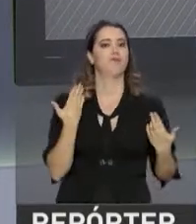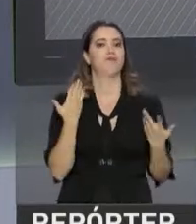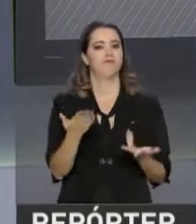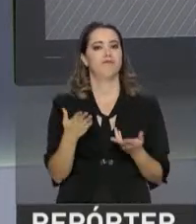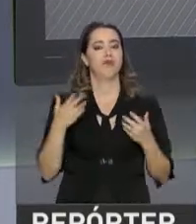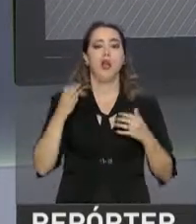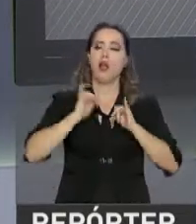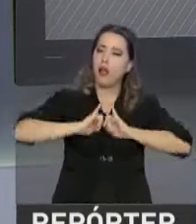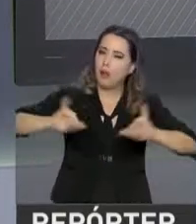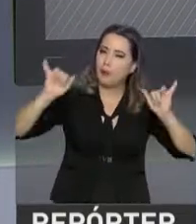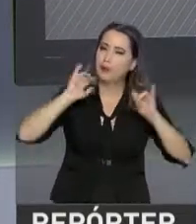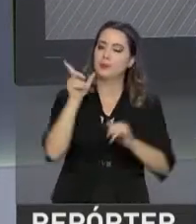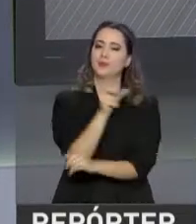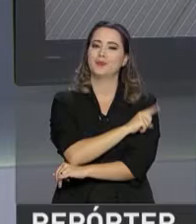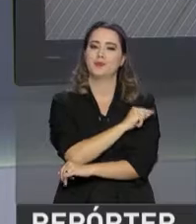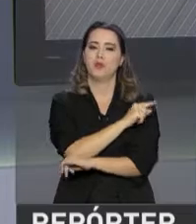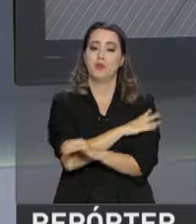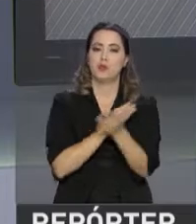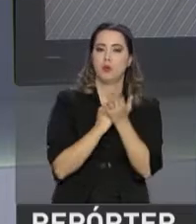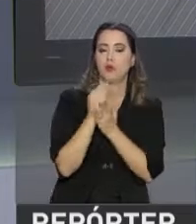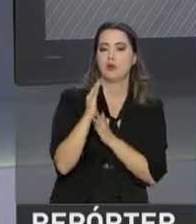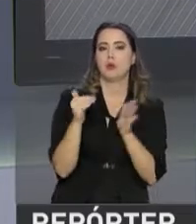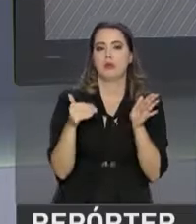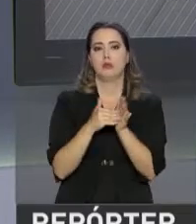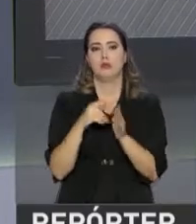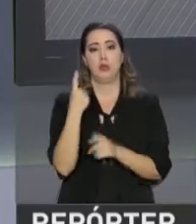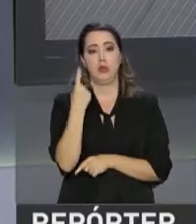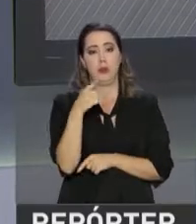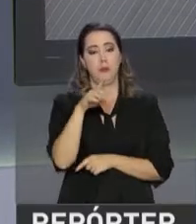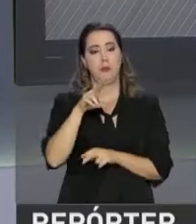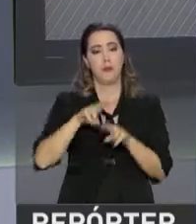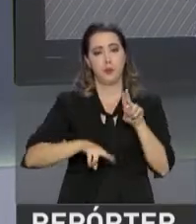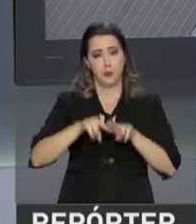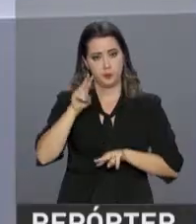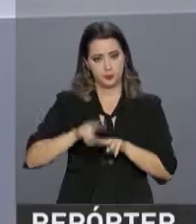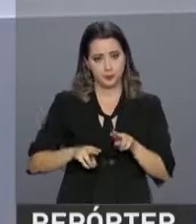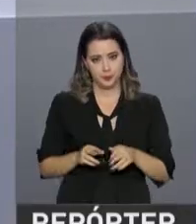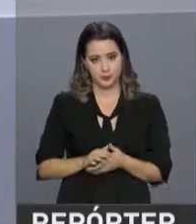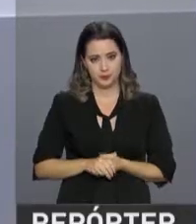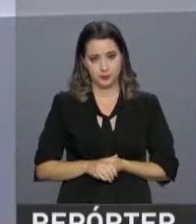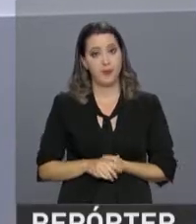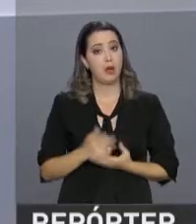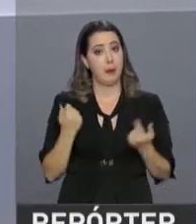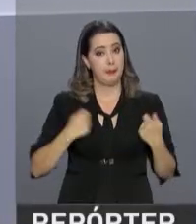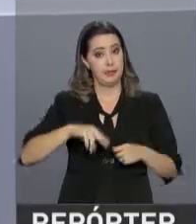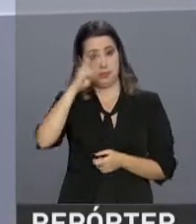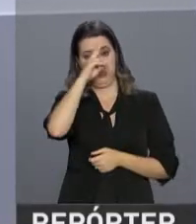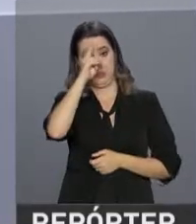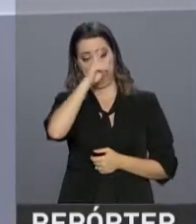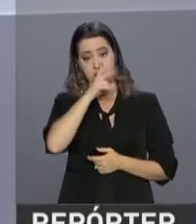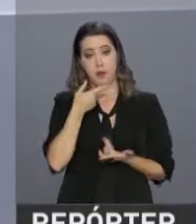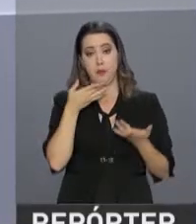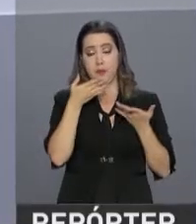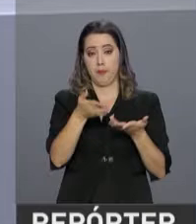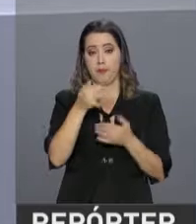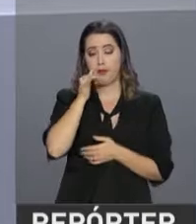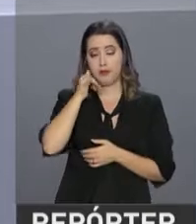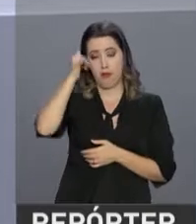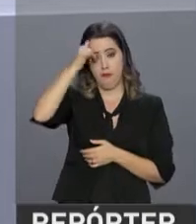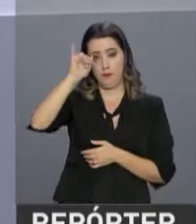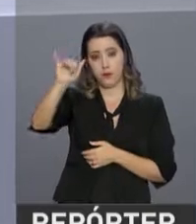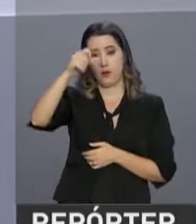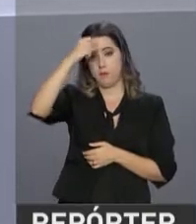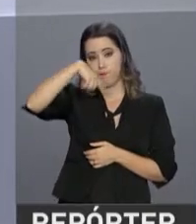vacinação contra a influenza já começou e segue até 1º de junho. Vale lembrar que a vacina contra a gripe